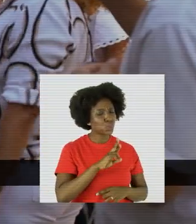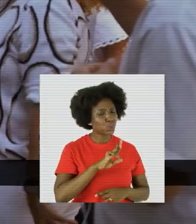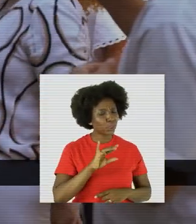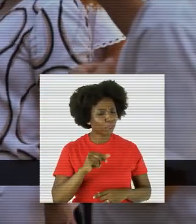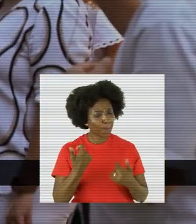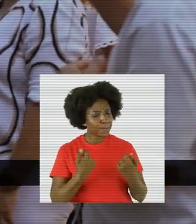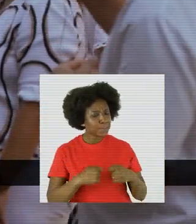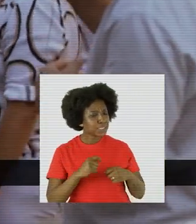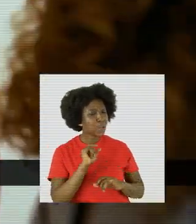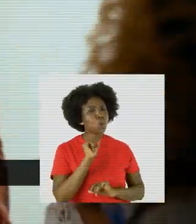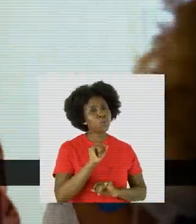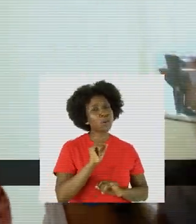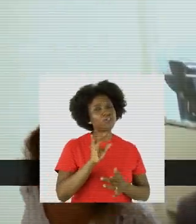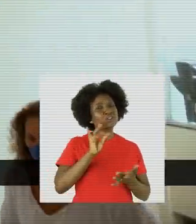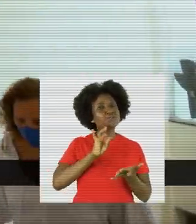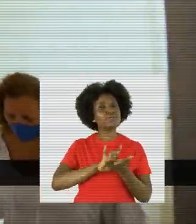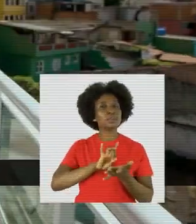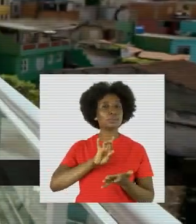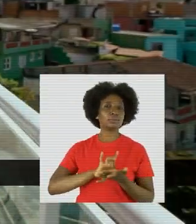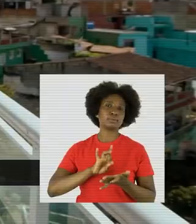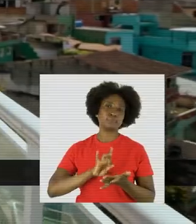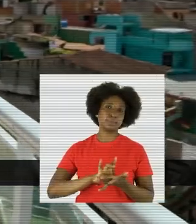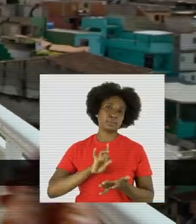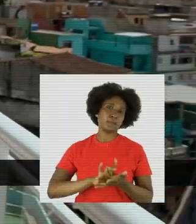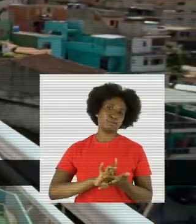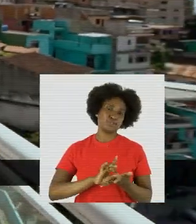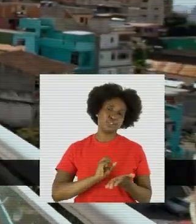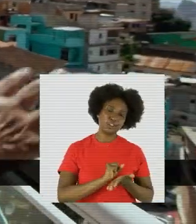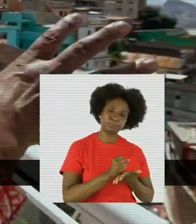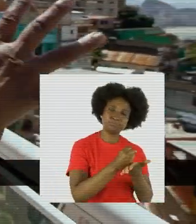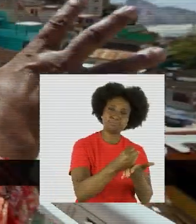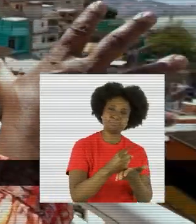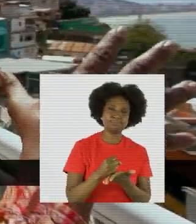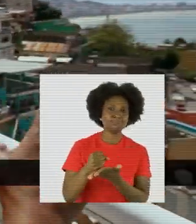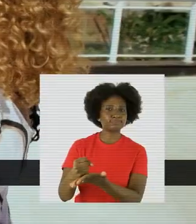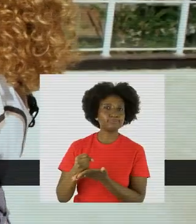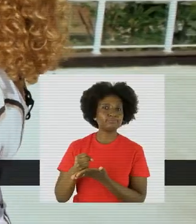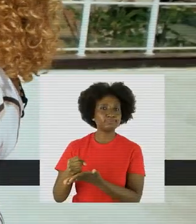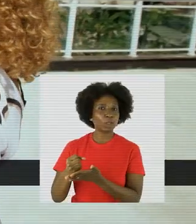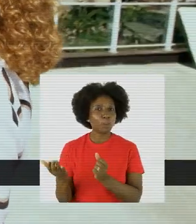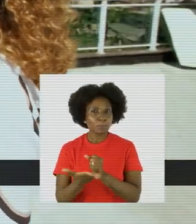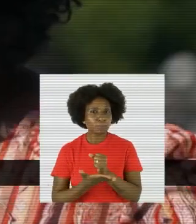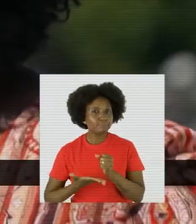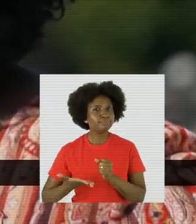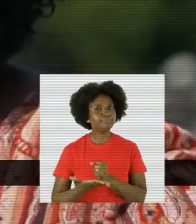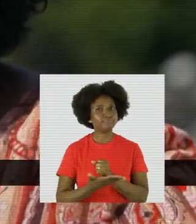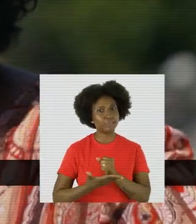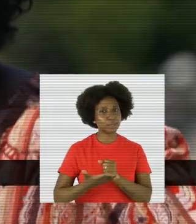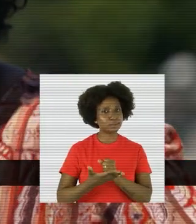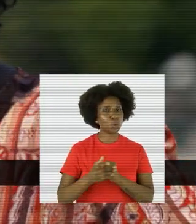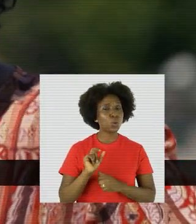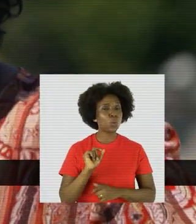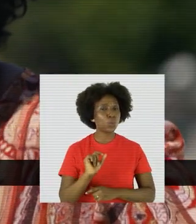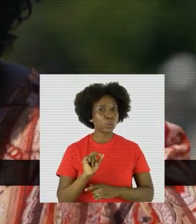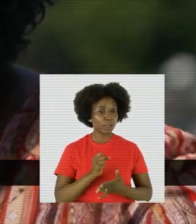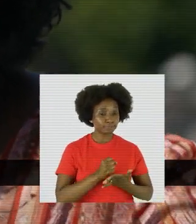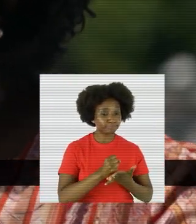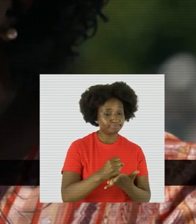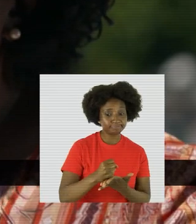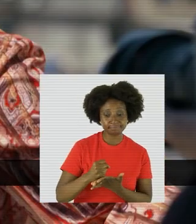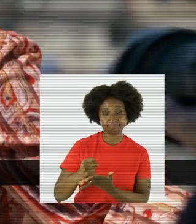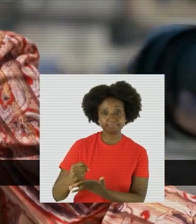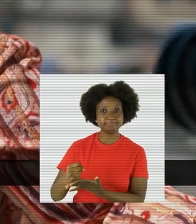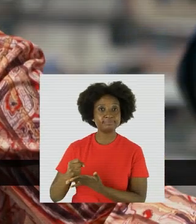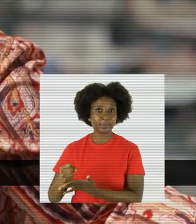está precisando é realmente de ter um mínimo de assistência básica. E essa assistência básica